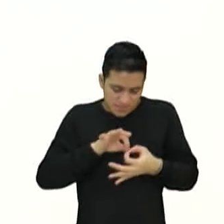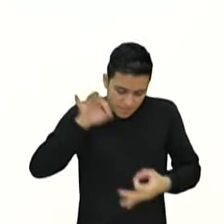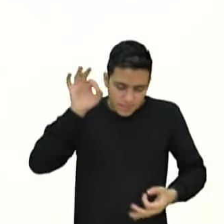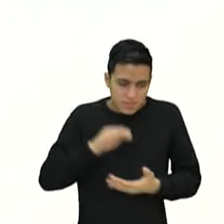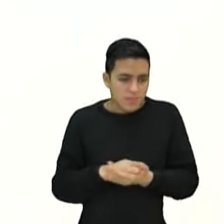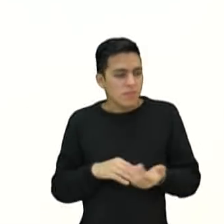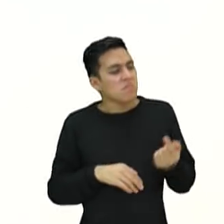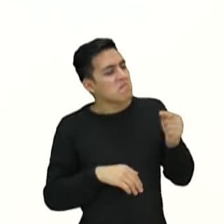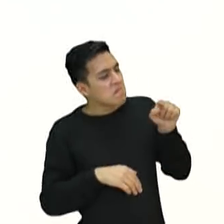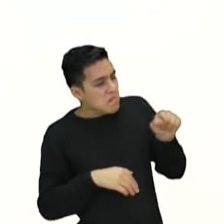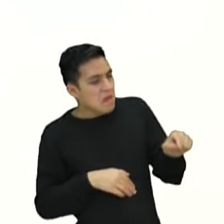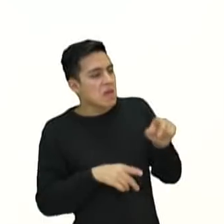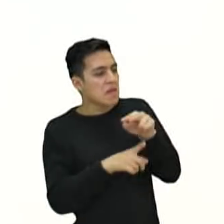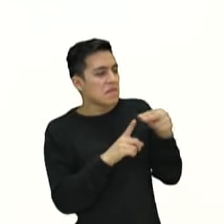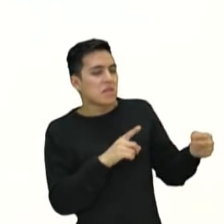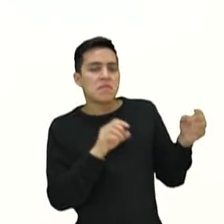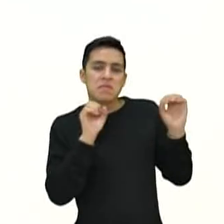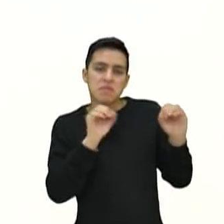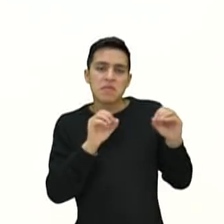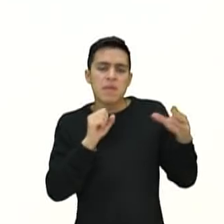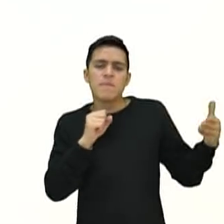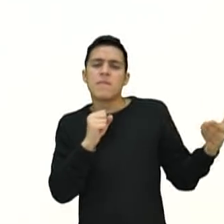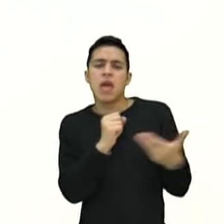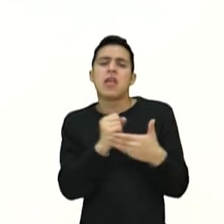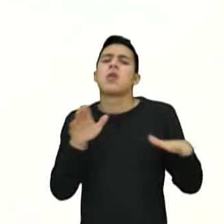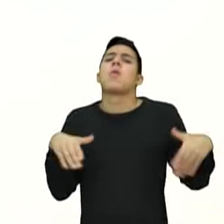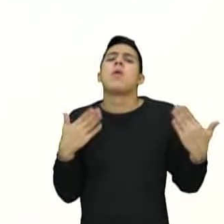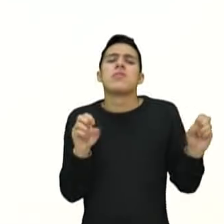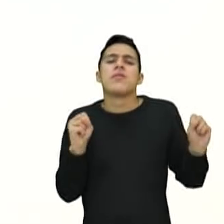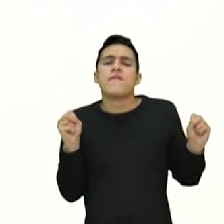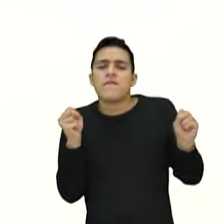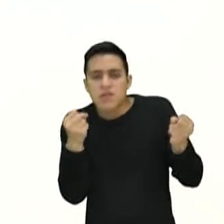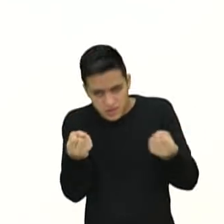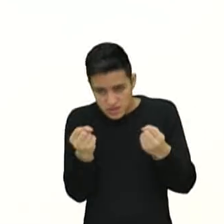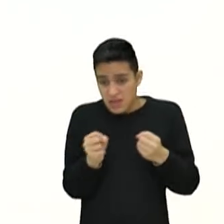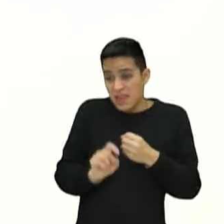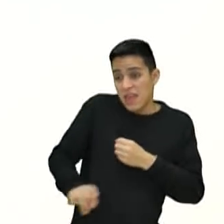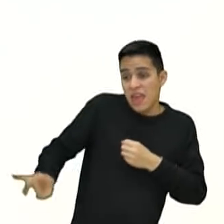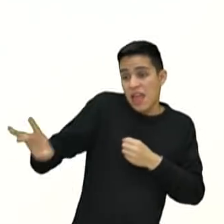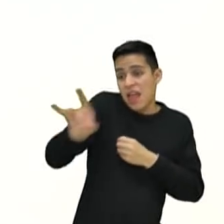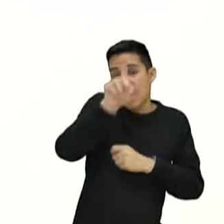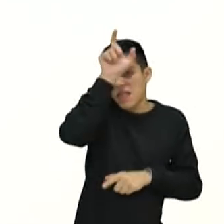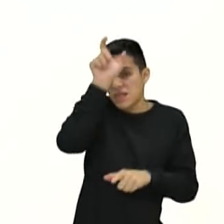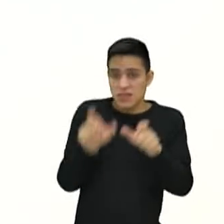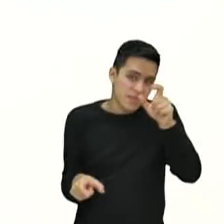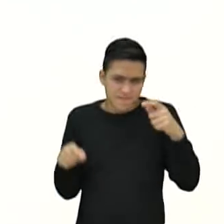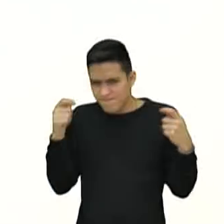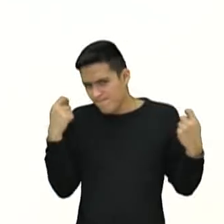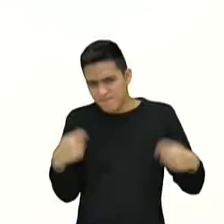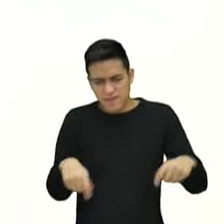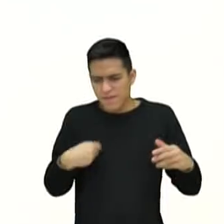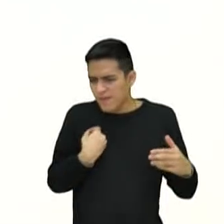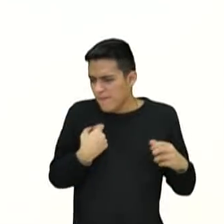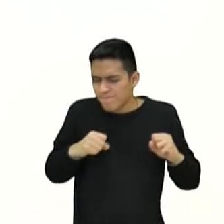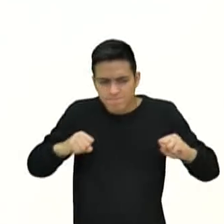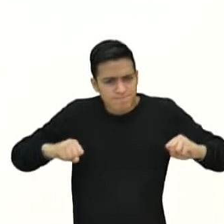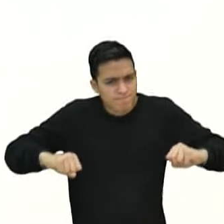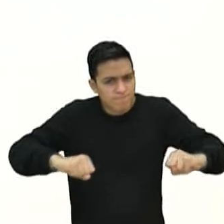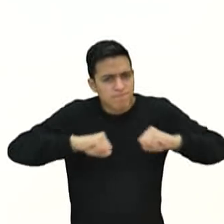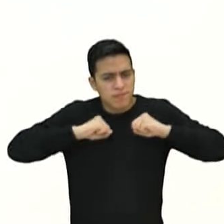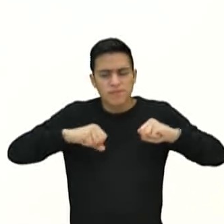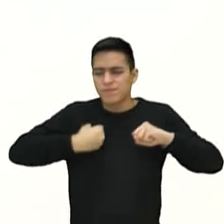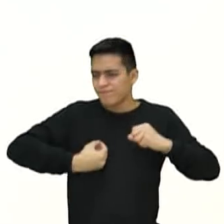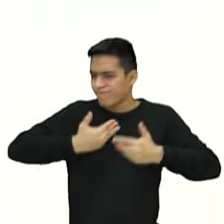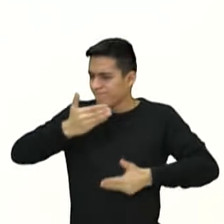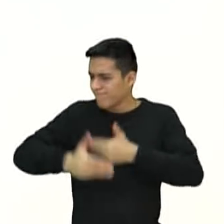é sustentada pela ideia de que cada ser humano precisa viver intensamente seu